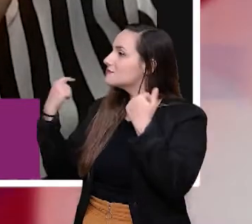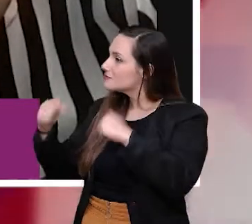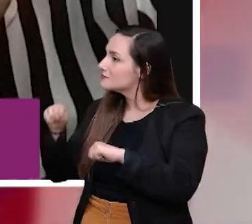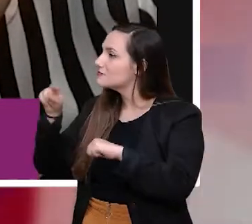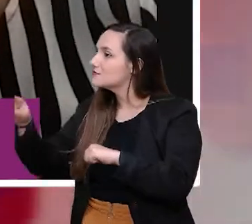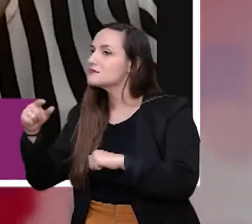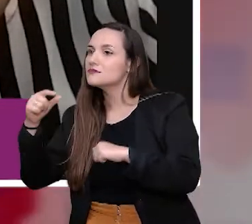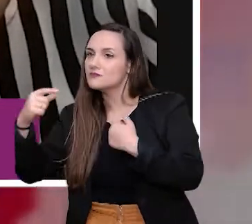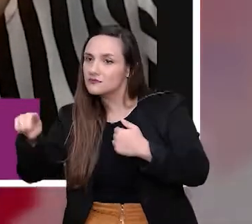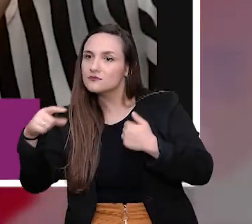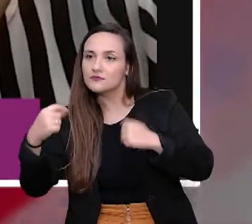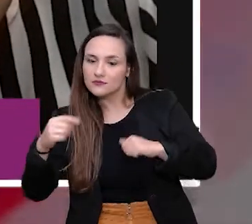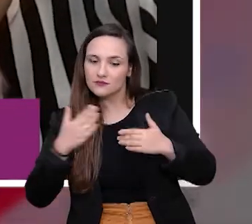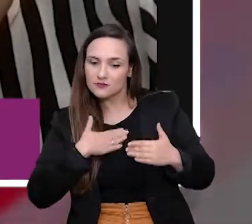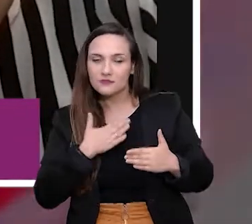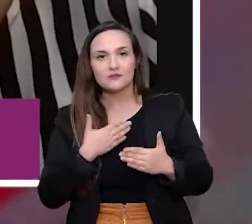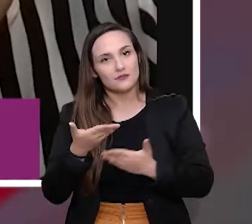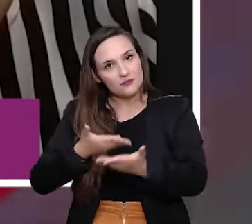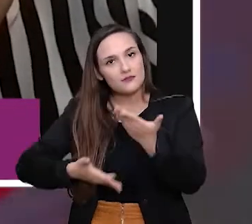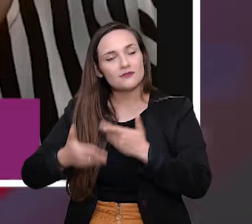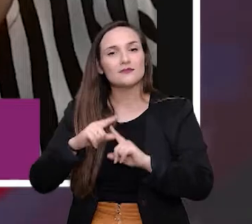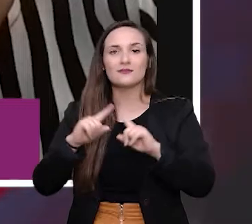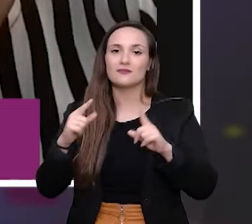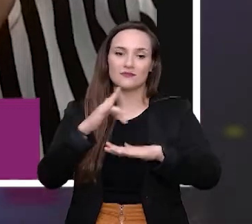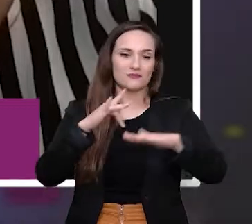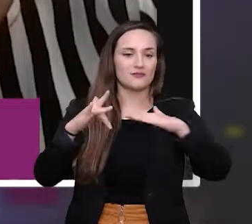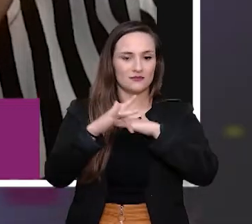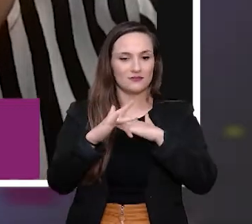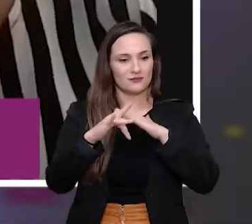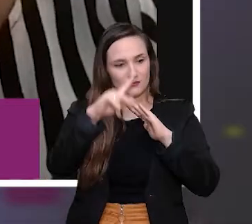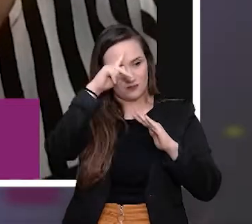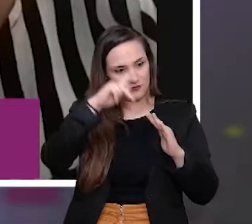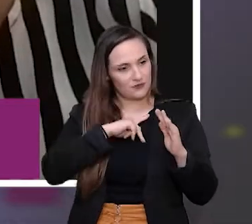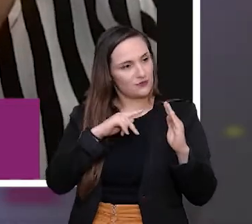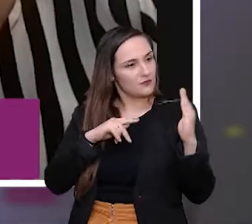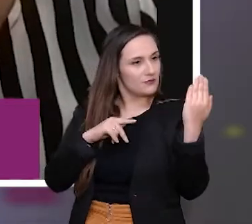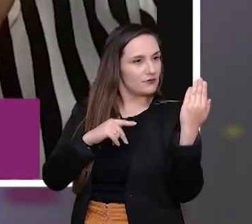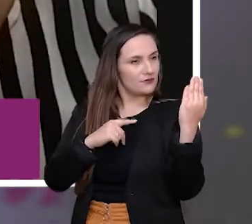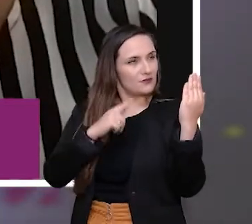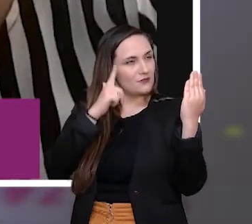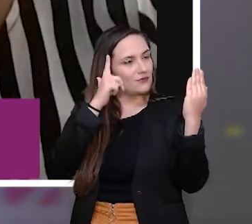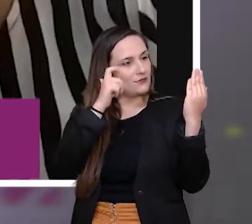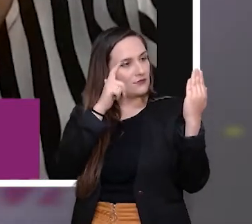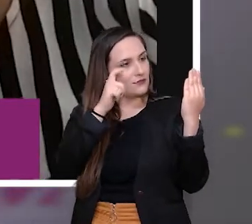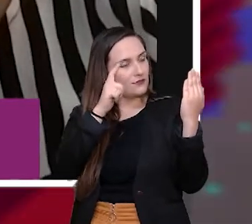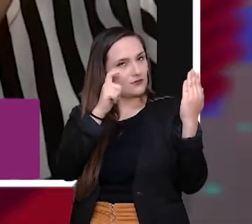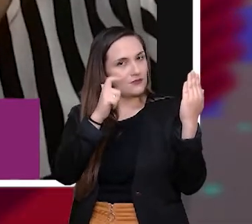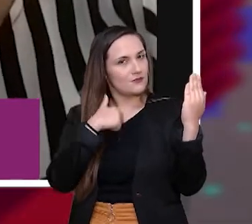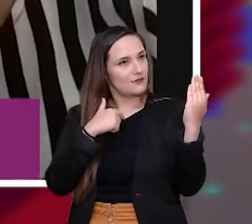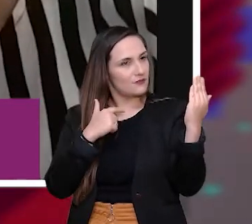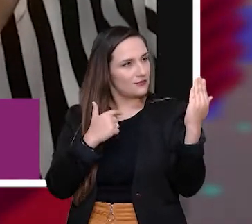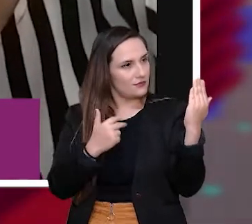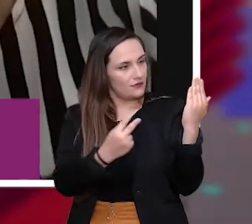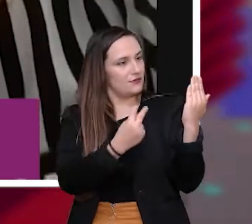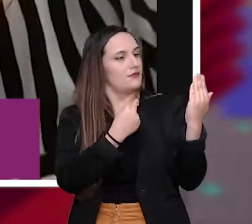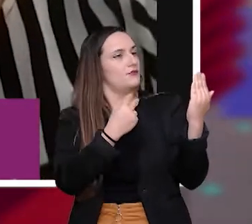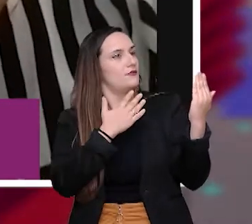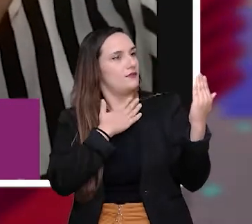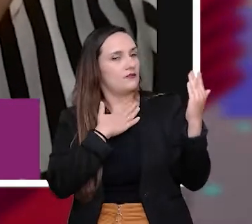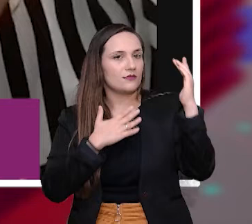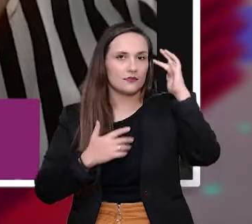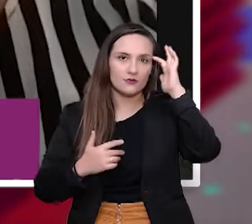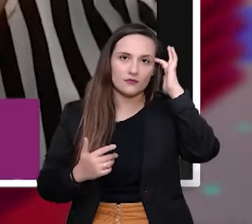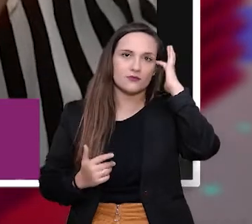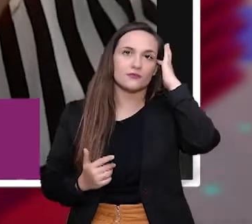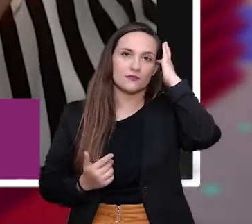das mídias é muita questão do uso da imagem, a selfie, as fotos que a gente tira de si mesmo. Então, isso tudo